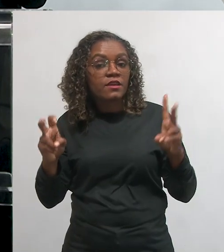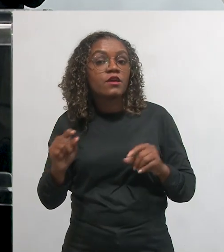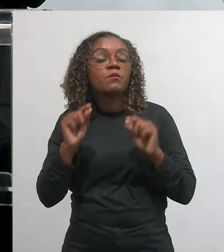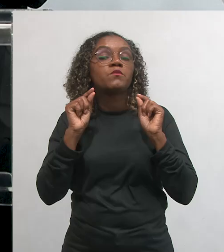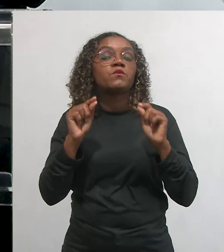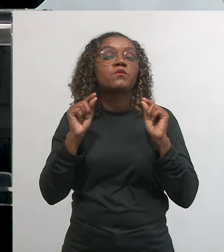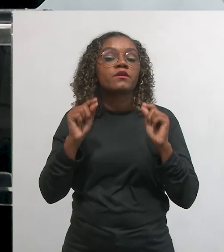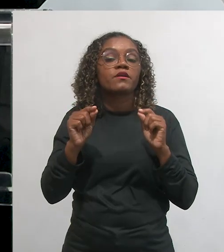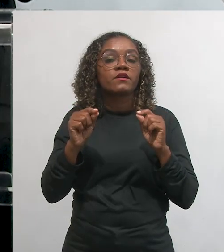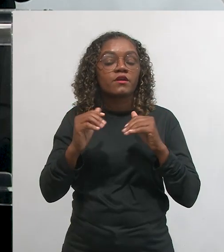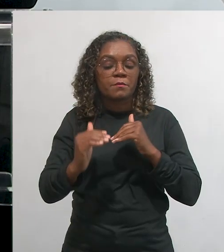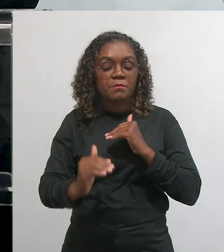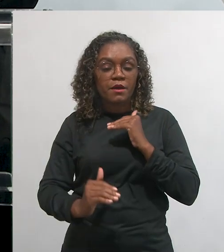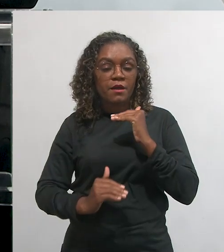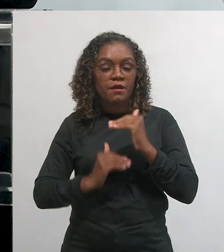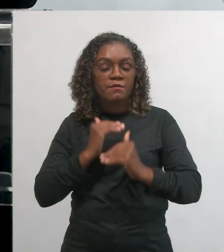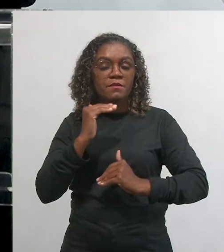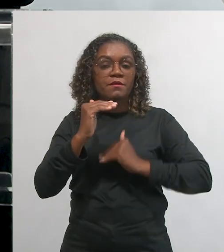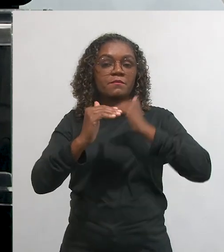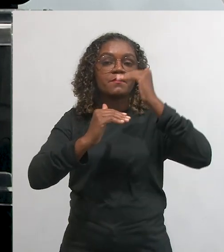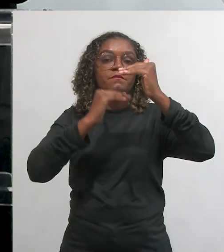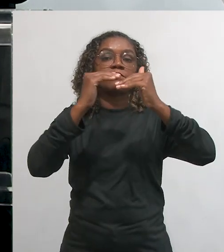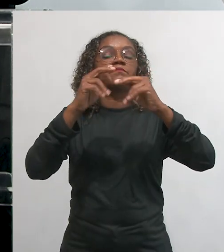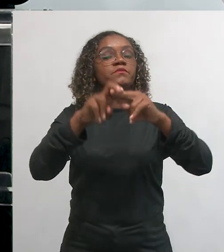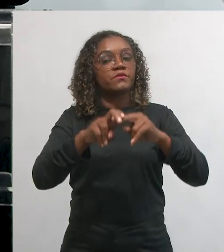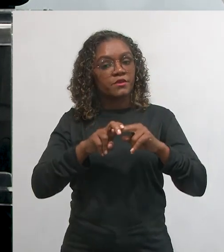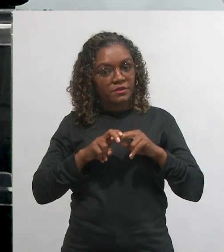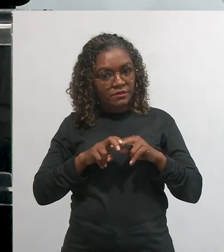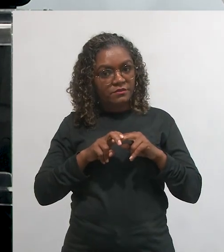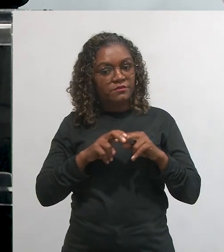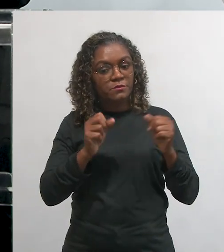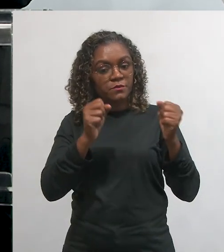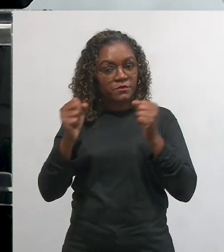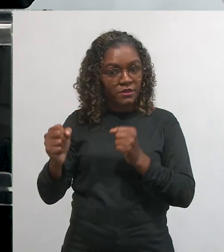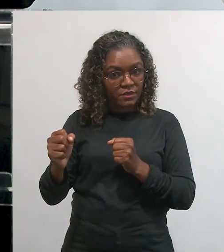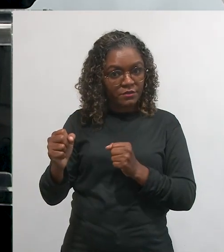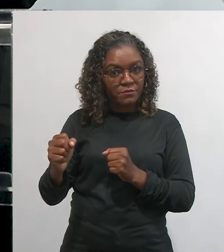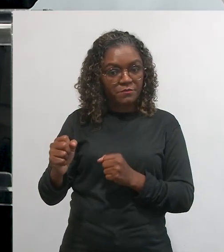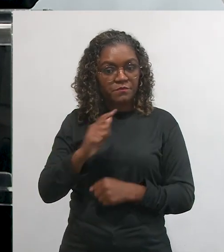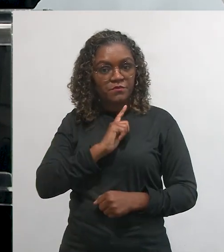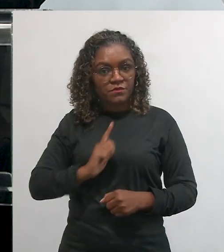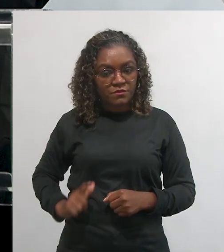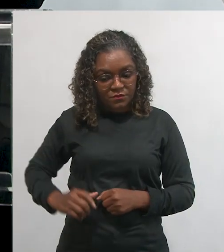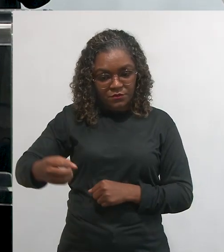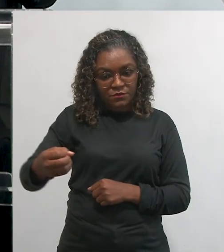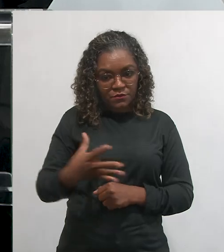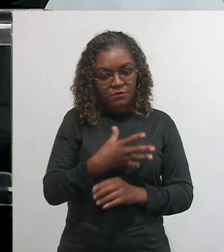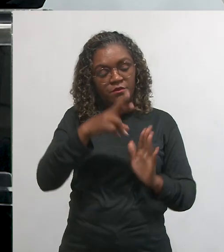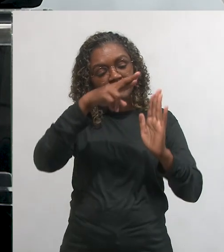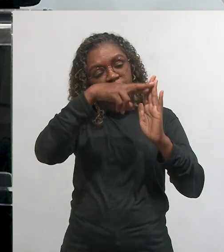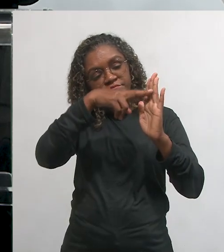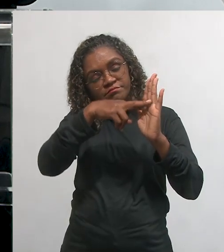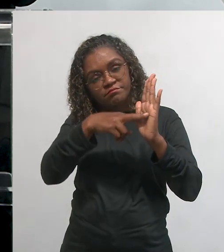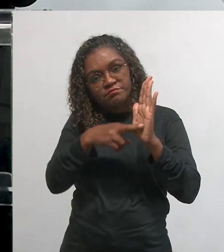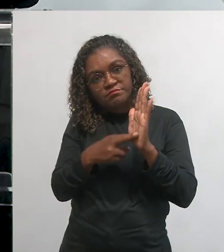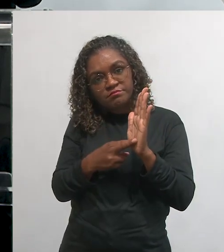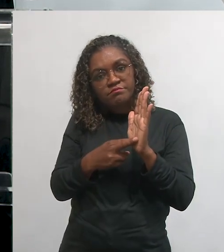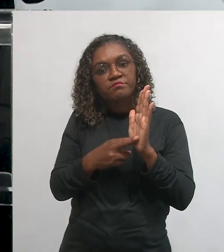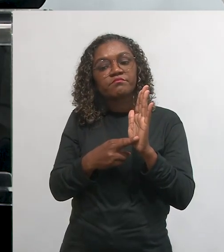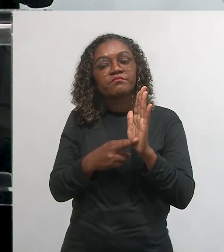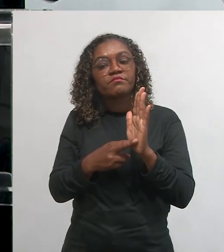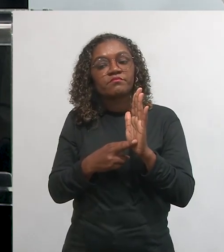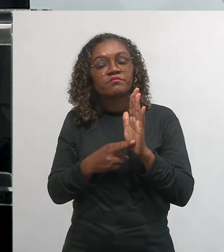que tem a ver com construção. Então, o Estado moderno é criado a partir de uma regra em que